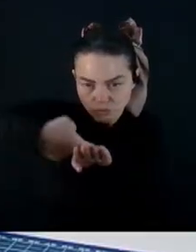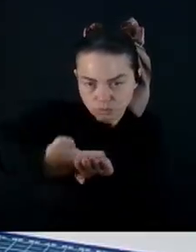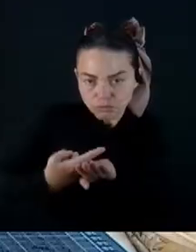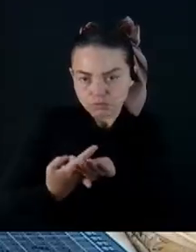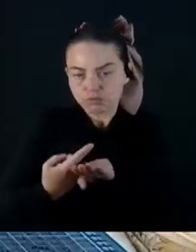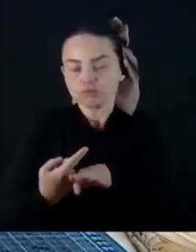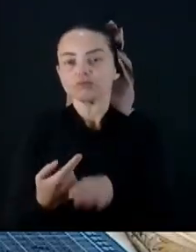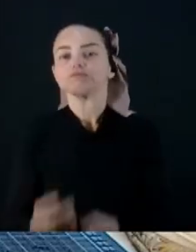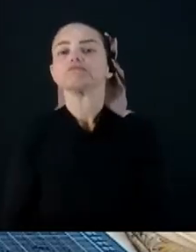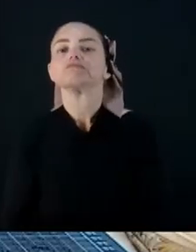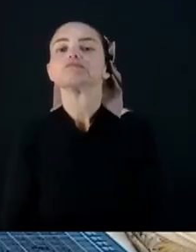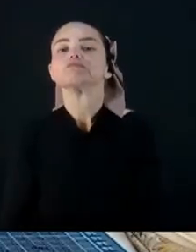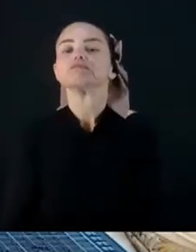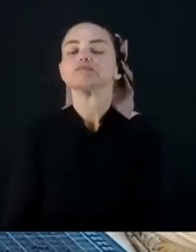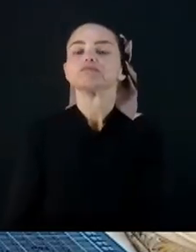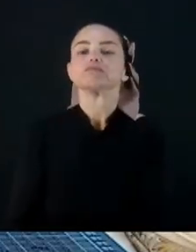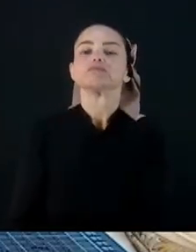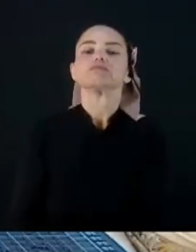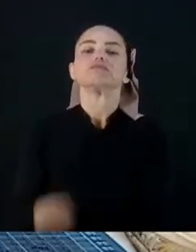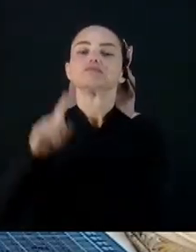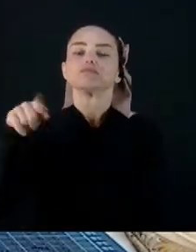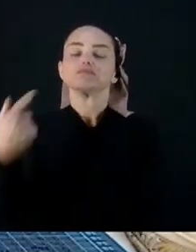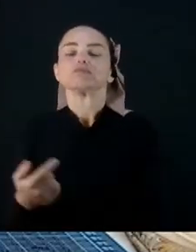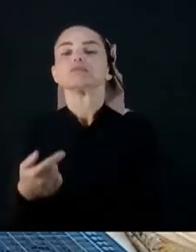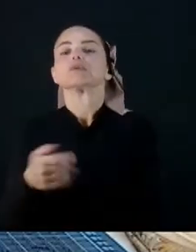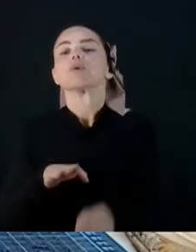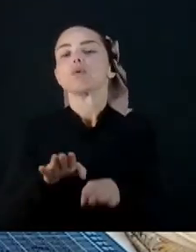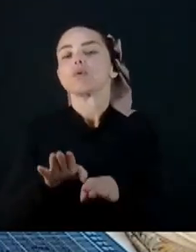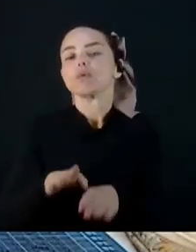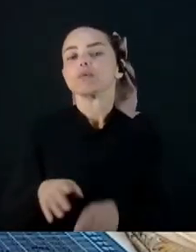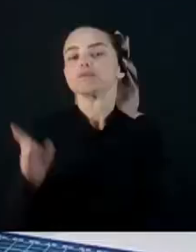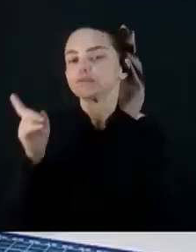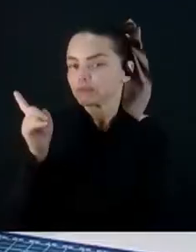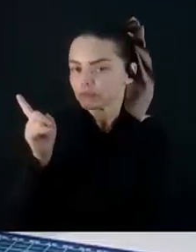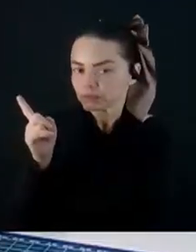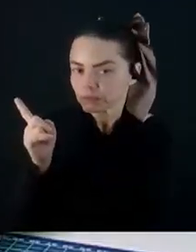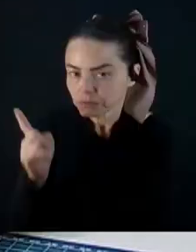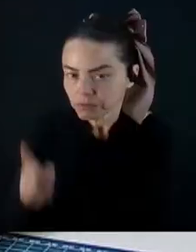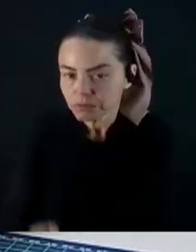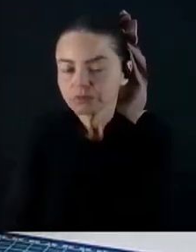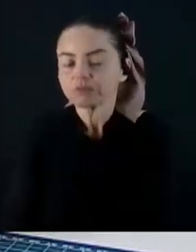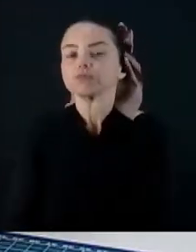locomover ali, ó. Tô chegando na outra costura, vou dar retrocesso.